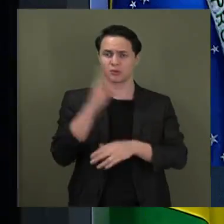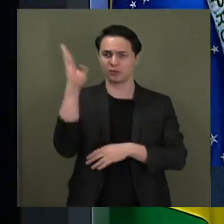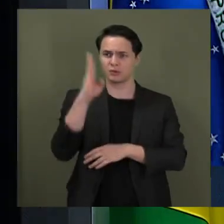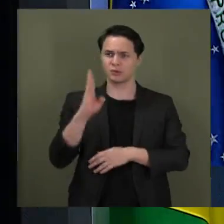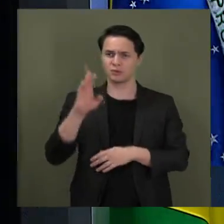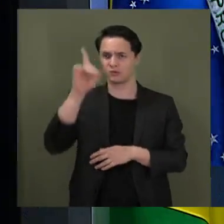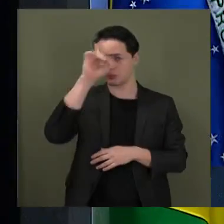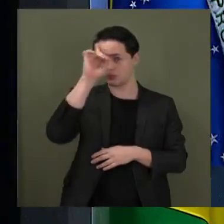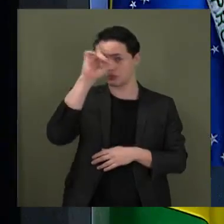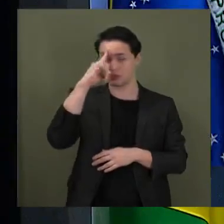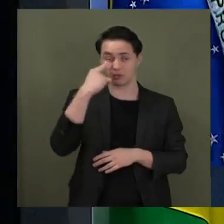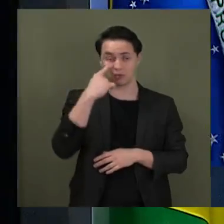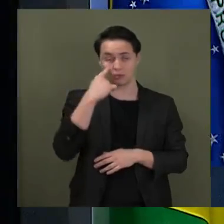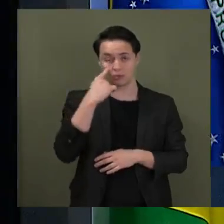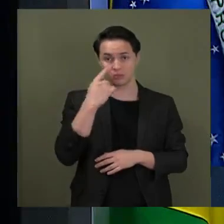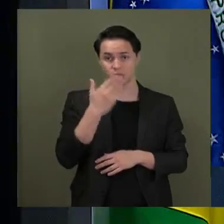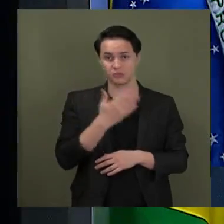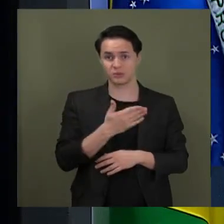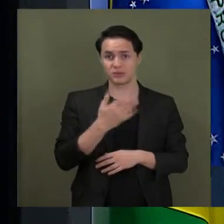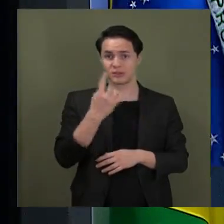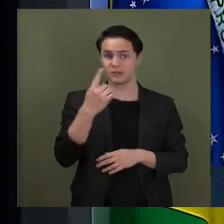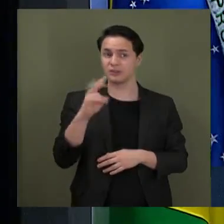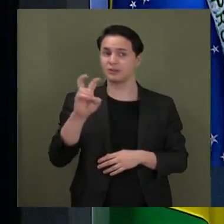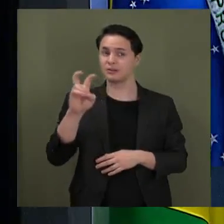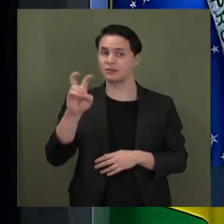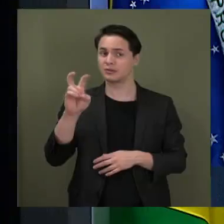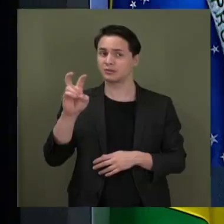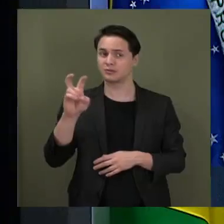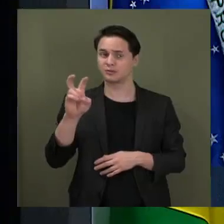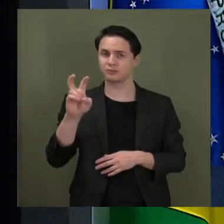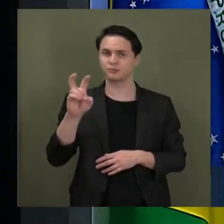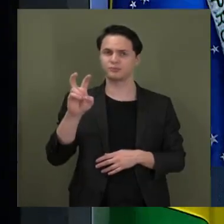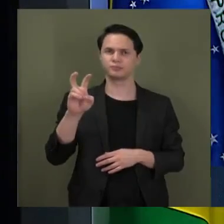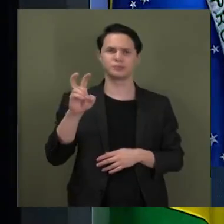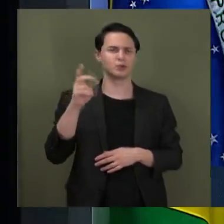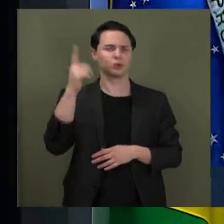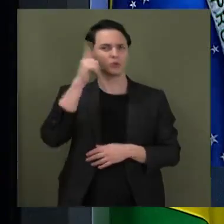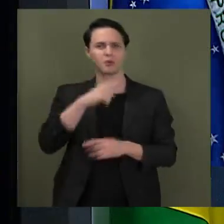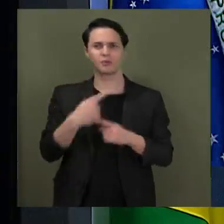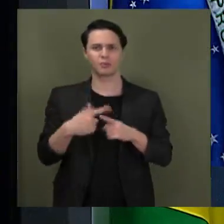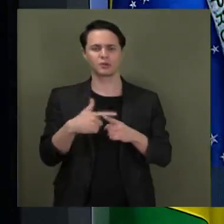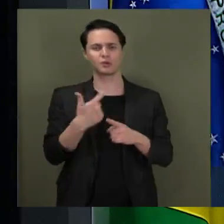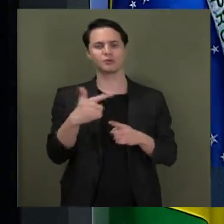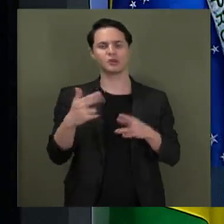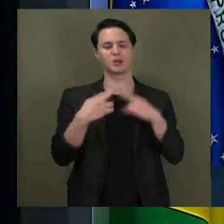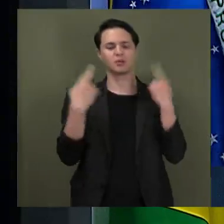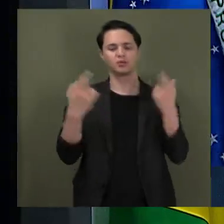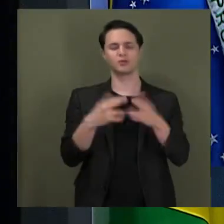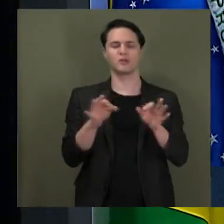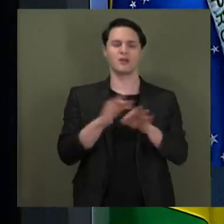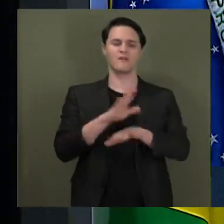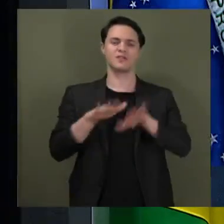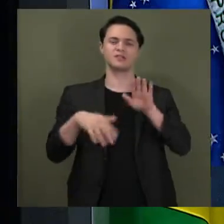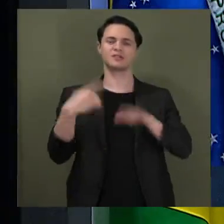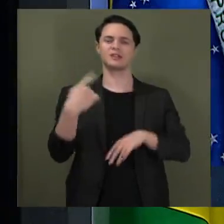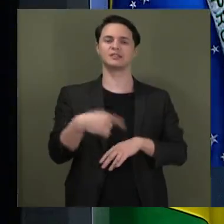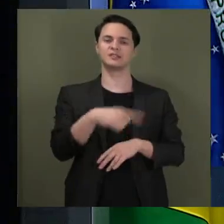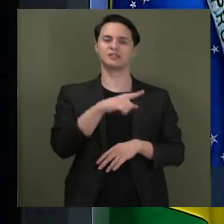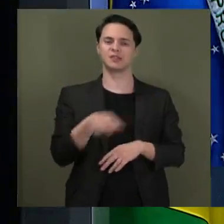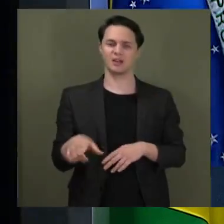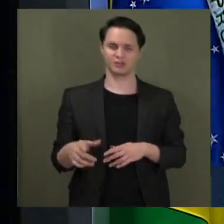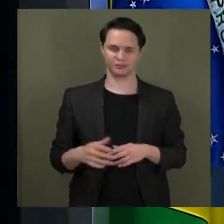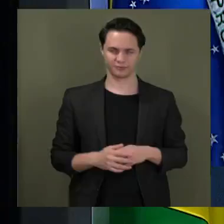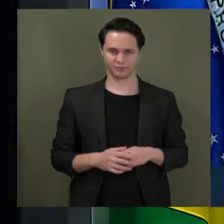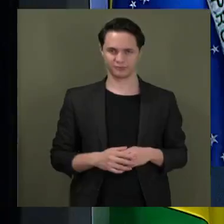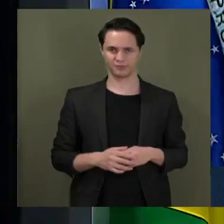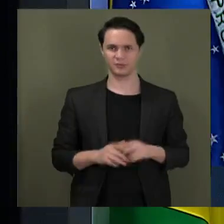ó. 15. Eu não consigo porque não tem sessão suficiente, às vezes é cancelada a sessão. Mas